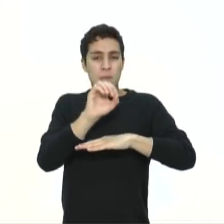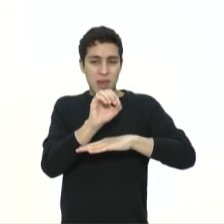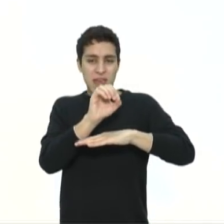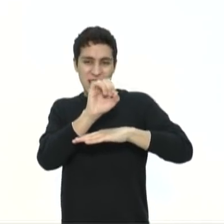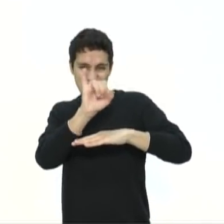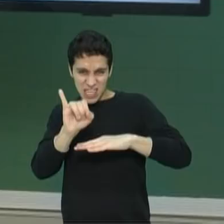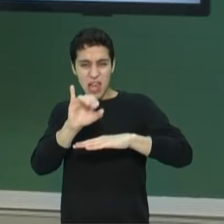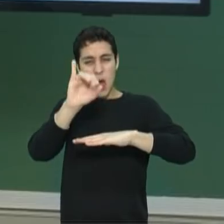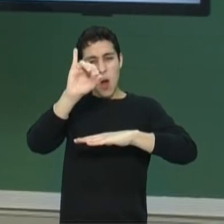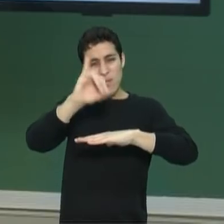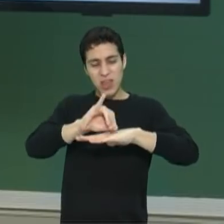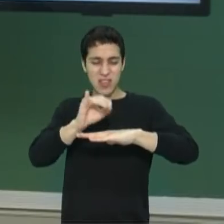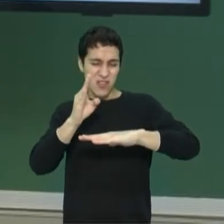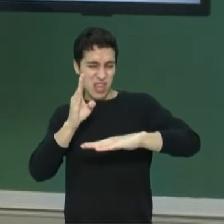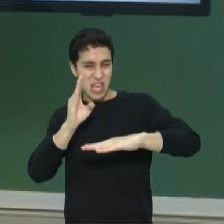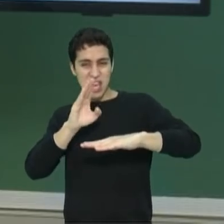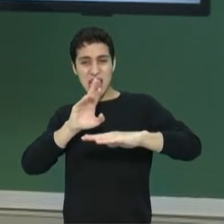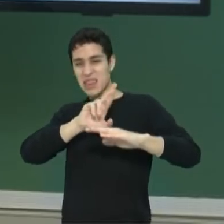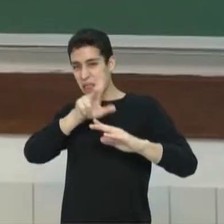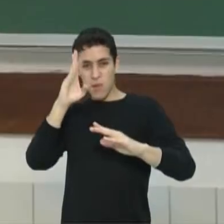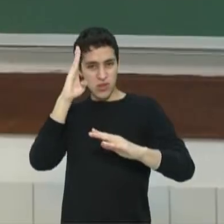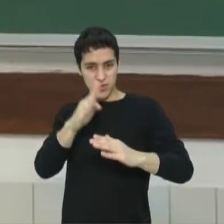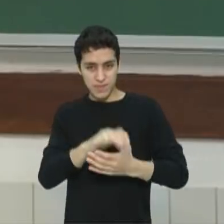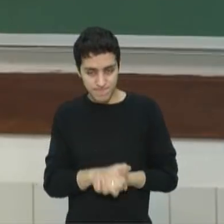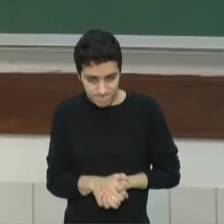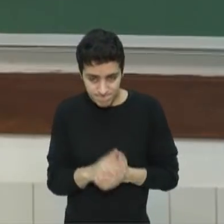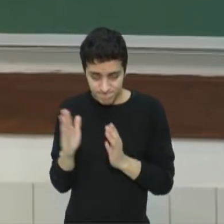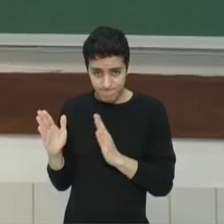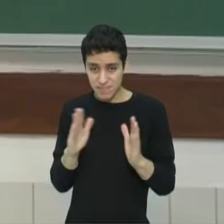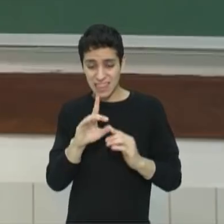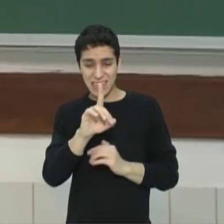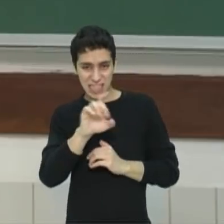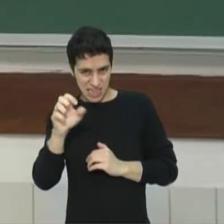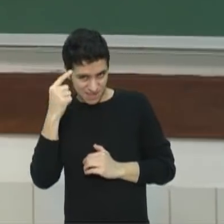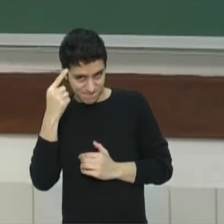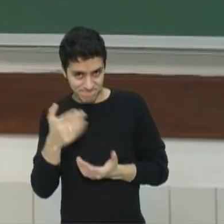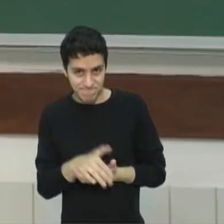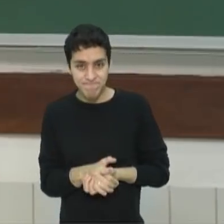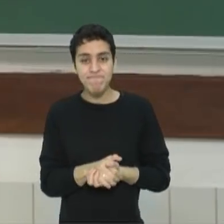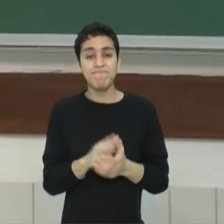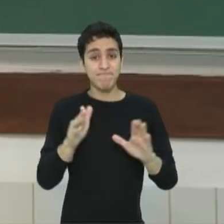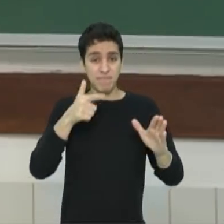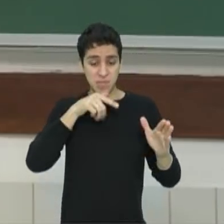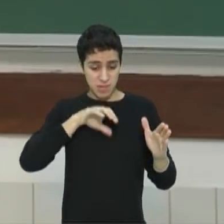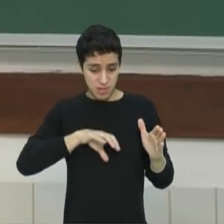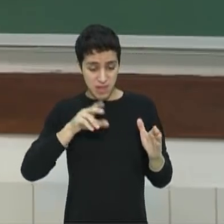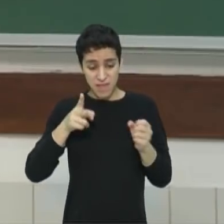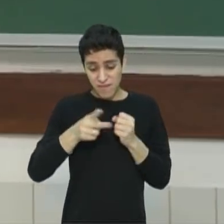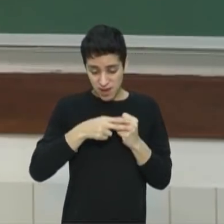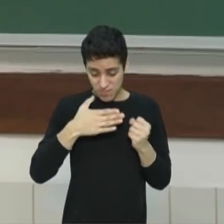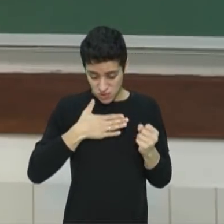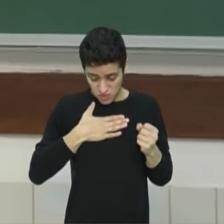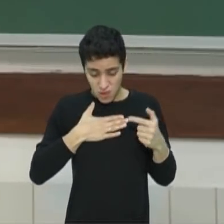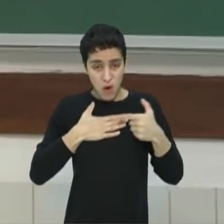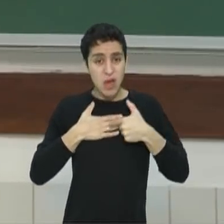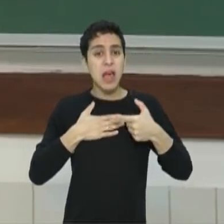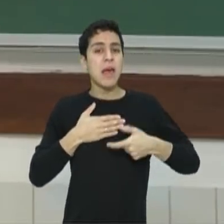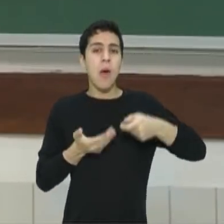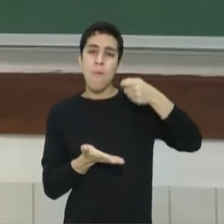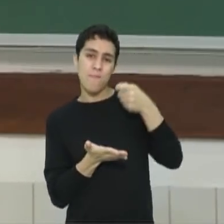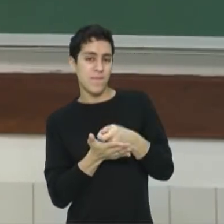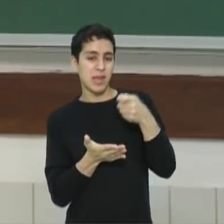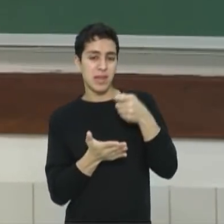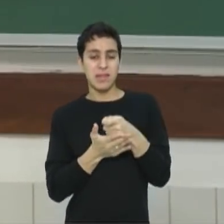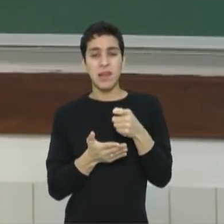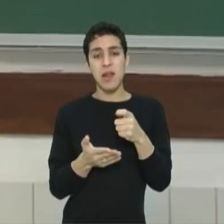gosta, gosta de. Então, na língua portuguesa, a gente tem que o verbo gostar, ele exige a